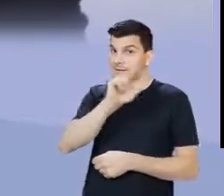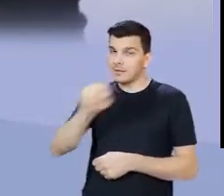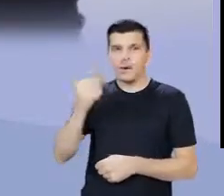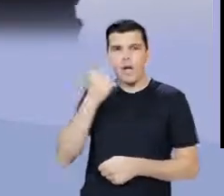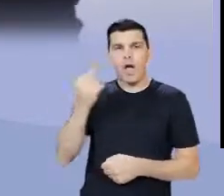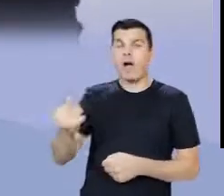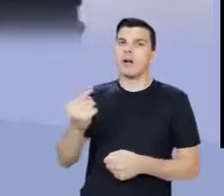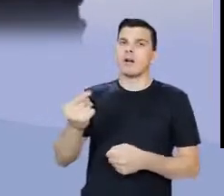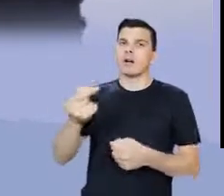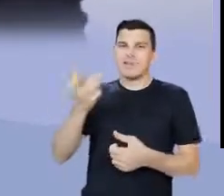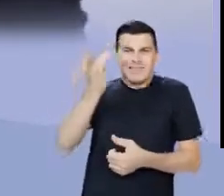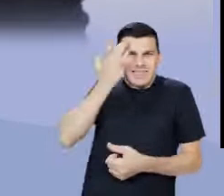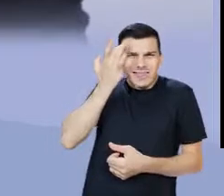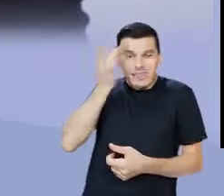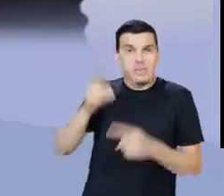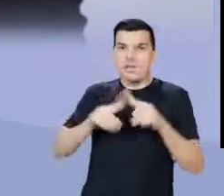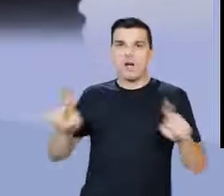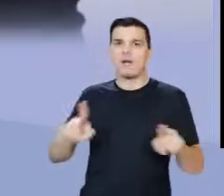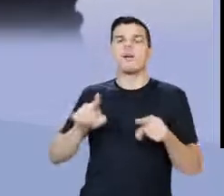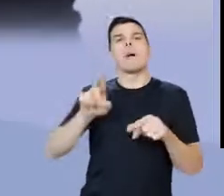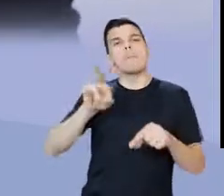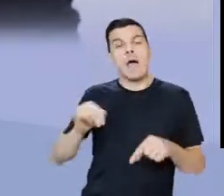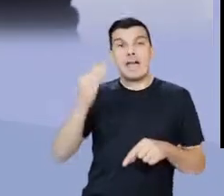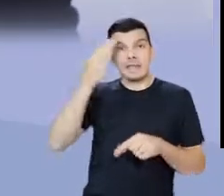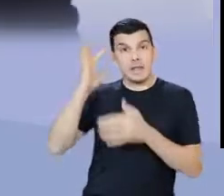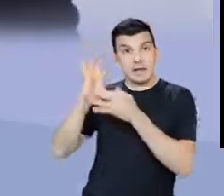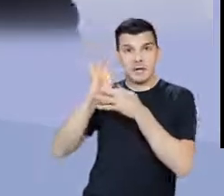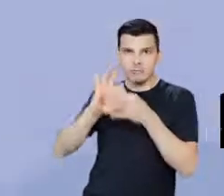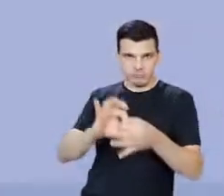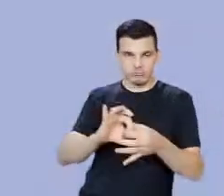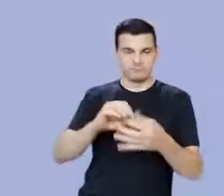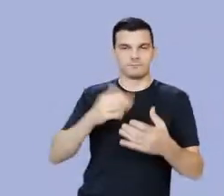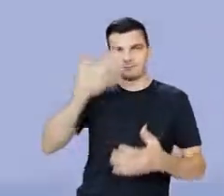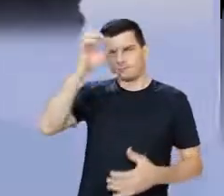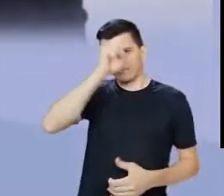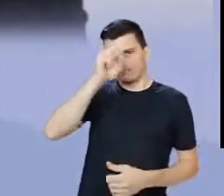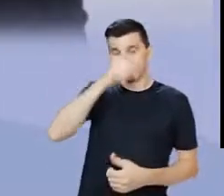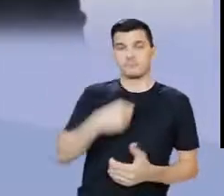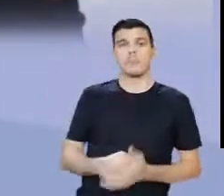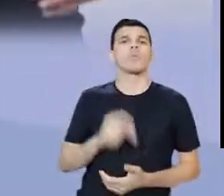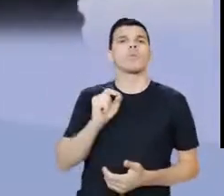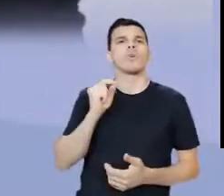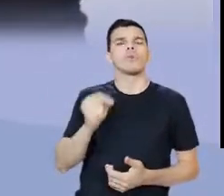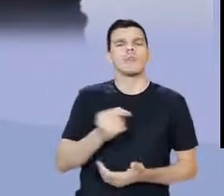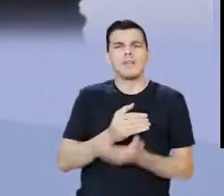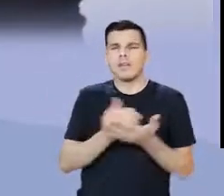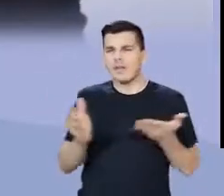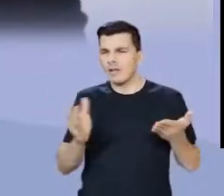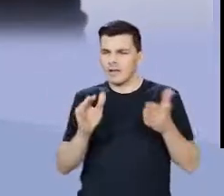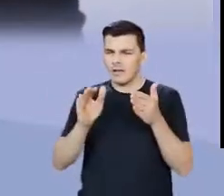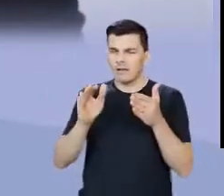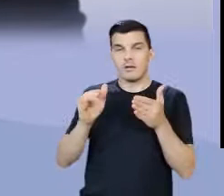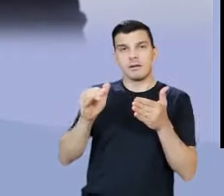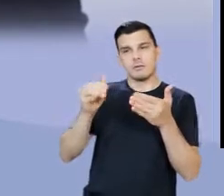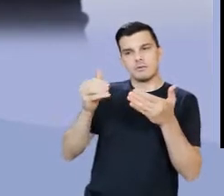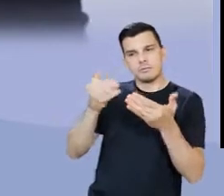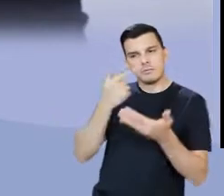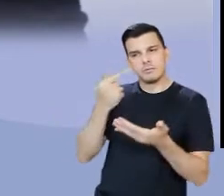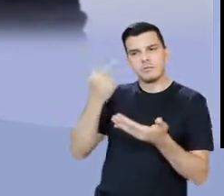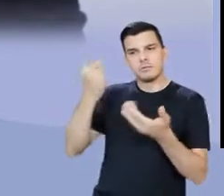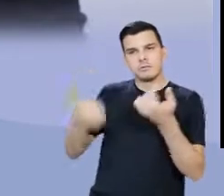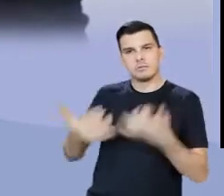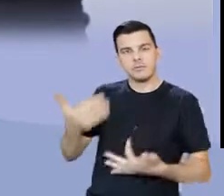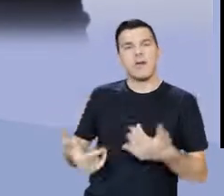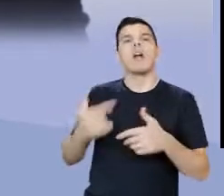decorar, você não está aqui para decorar detalhes, mas para entender o contexto histórico. Então, veja bem o que aconteceu. Nós vimos que lá no finalzinho era